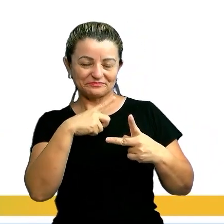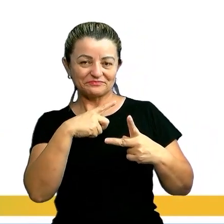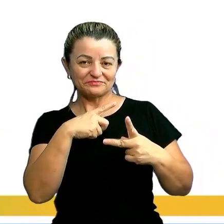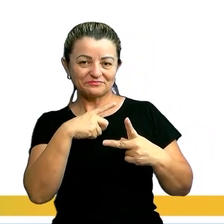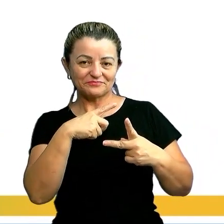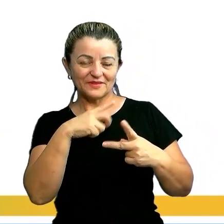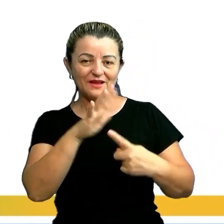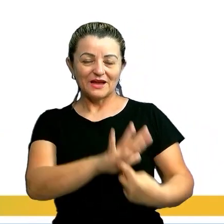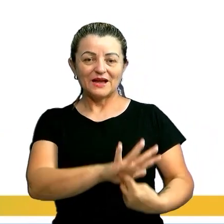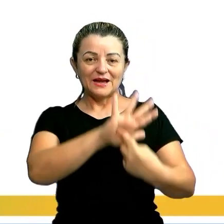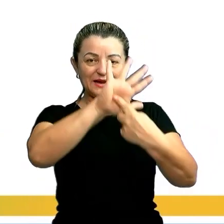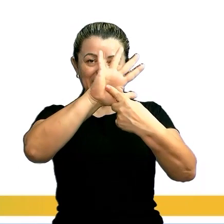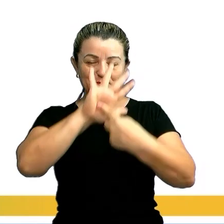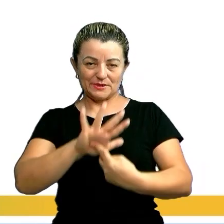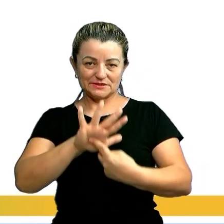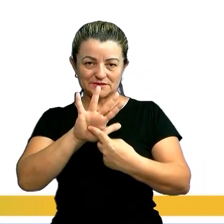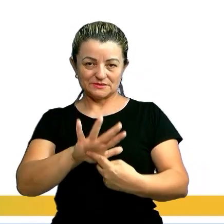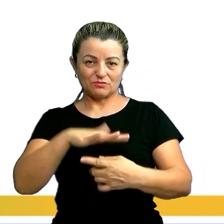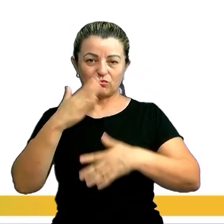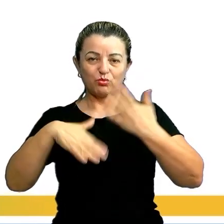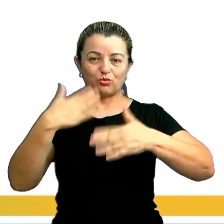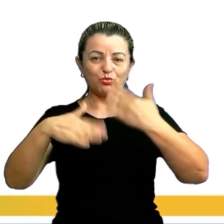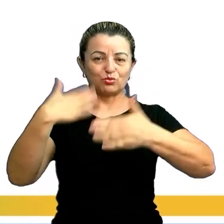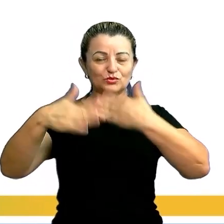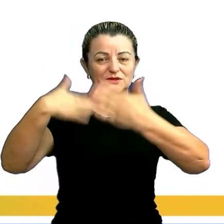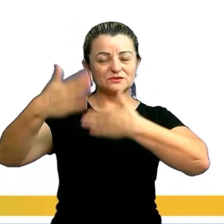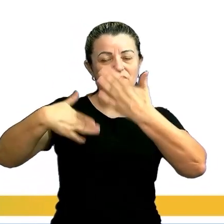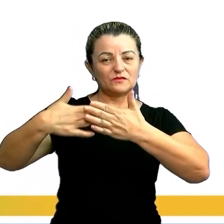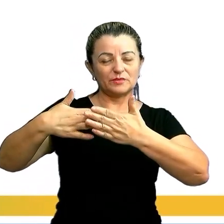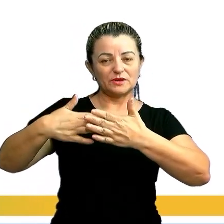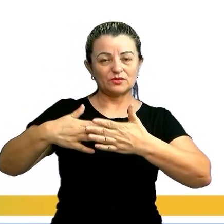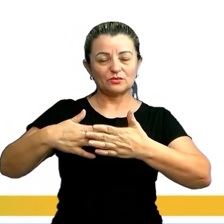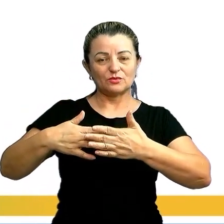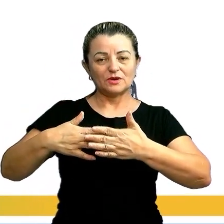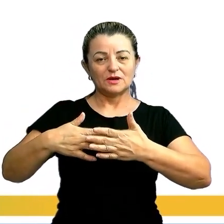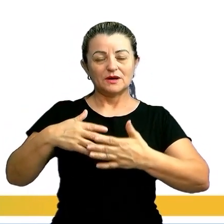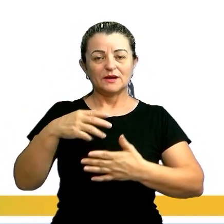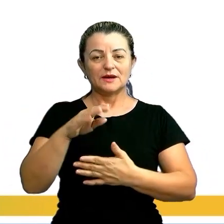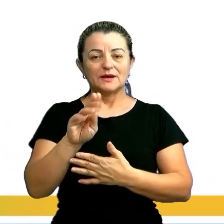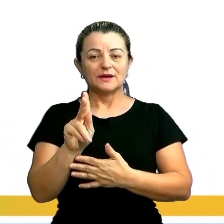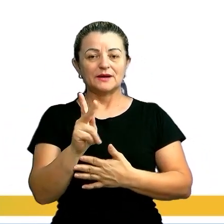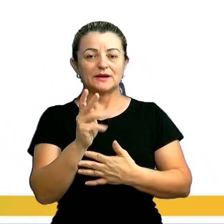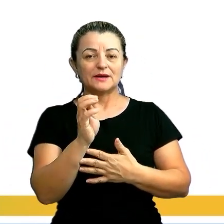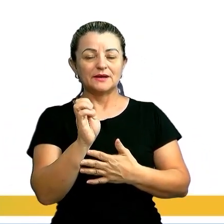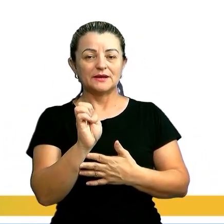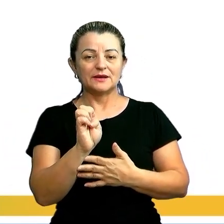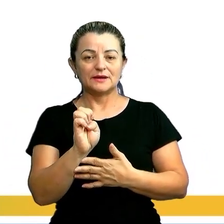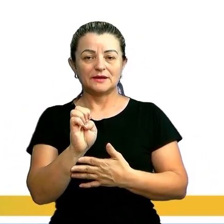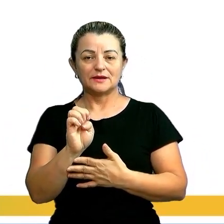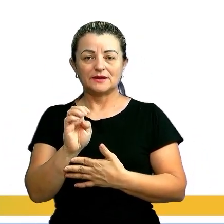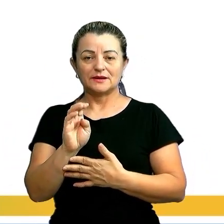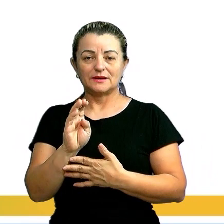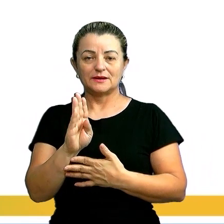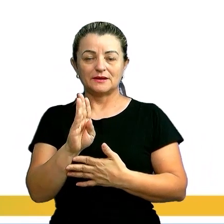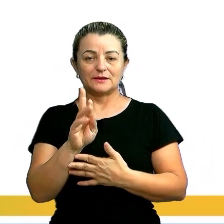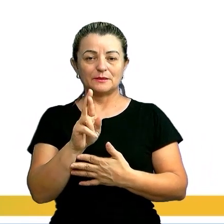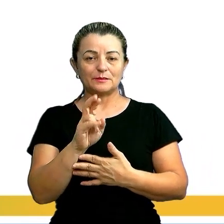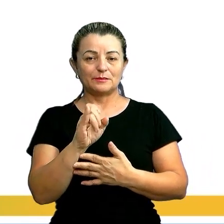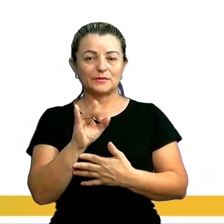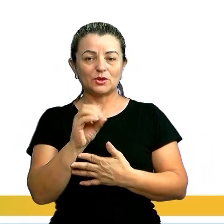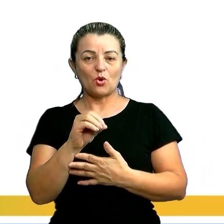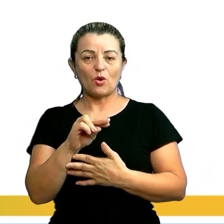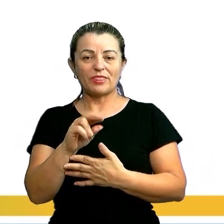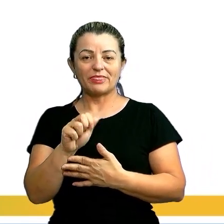eles apresentam também um desenvolvimento embrionário. E essas duas características aí, elas